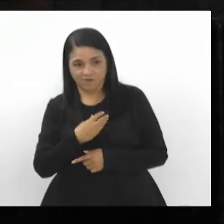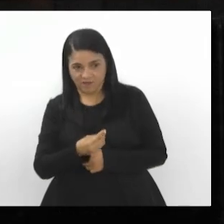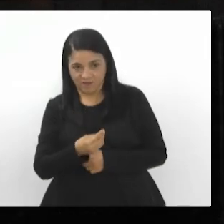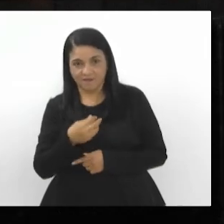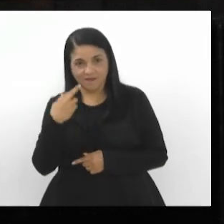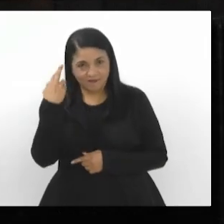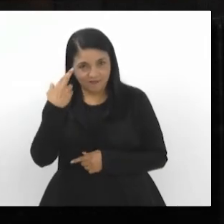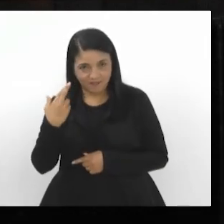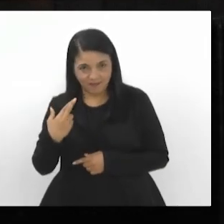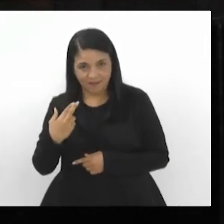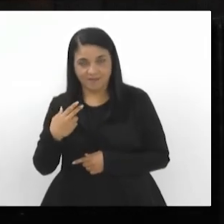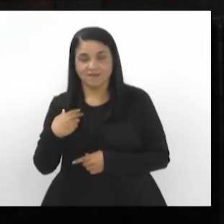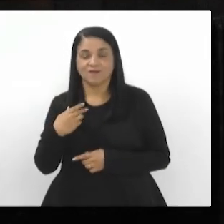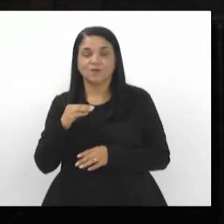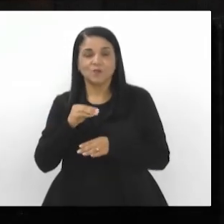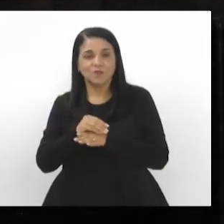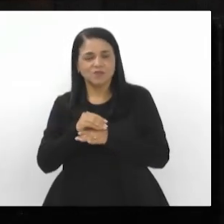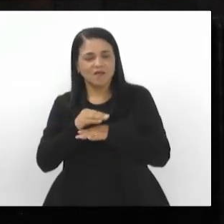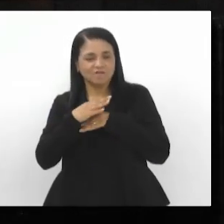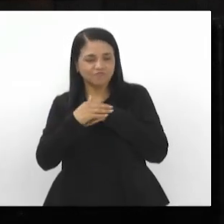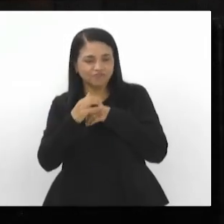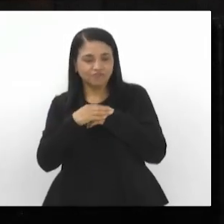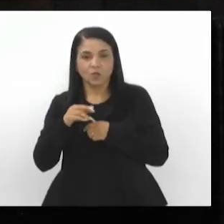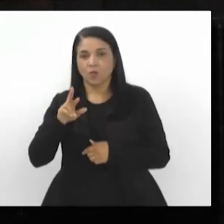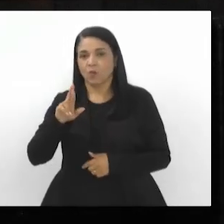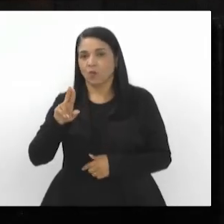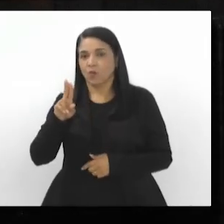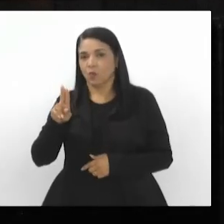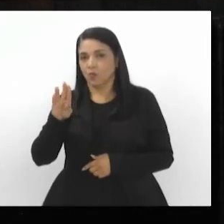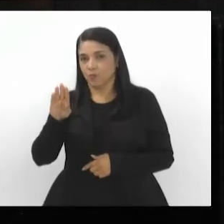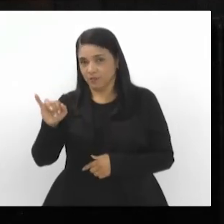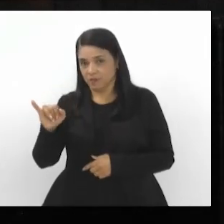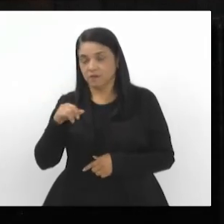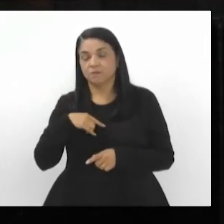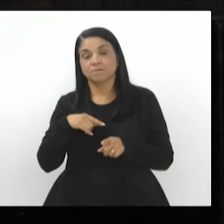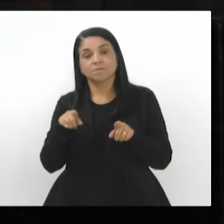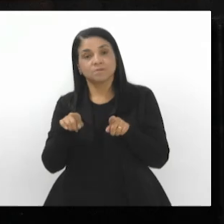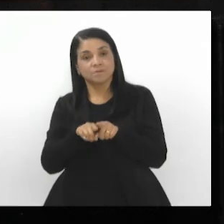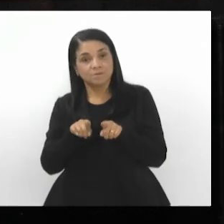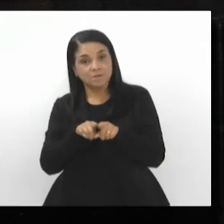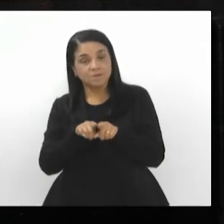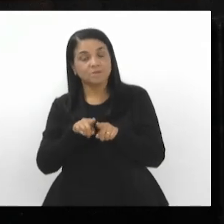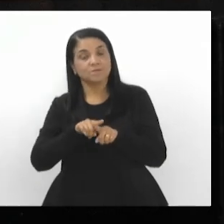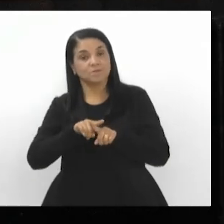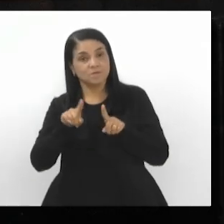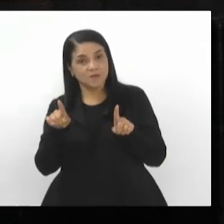nossa Rubi, mas também apoiou